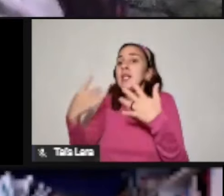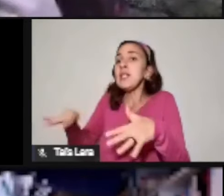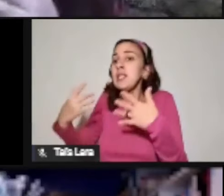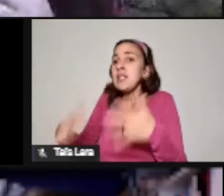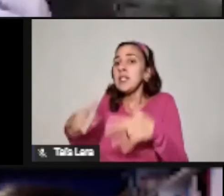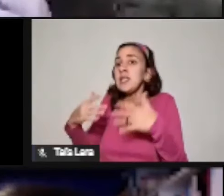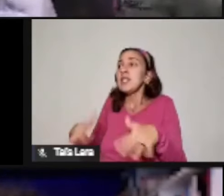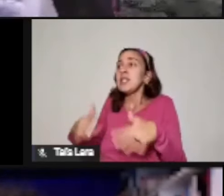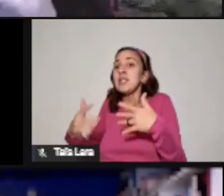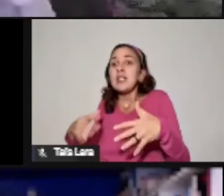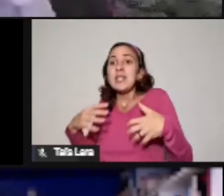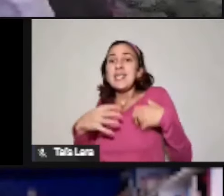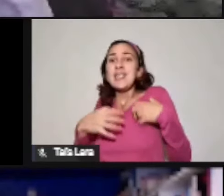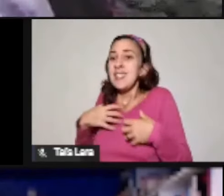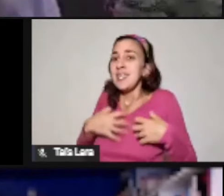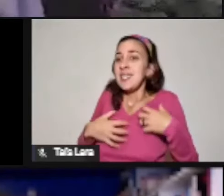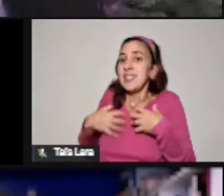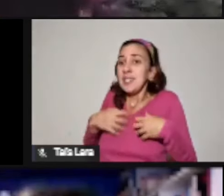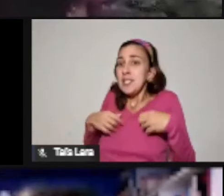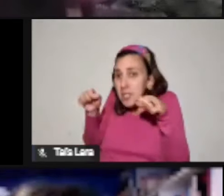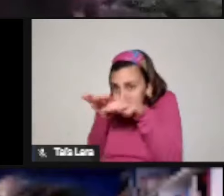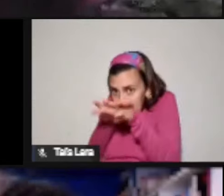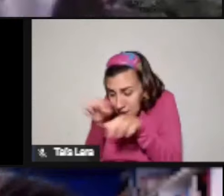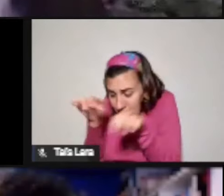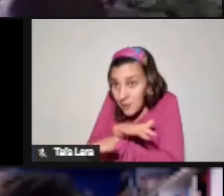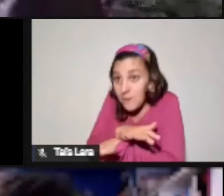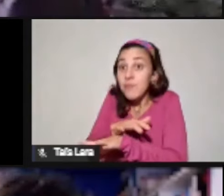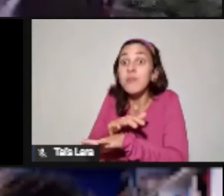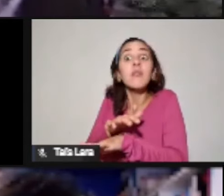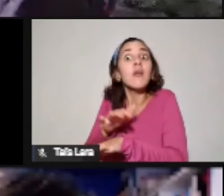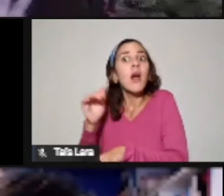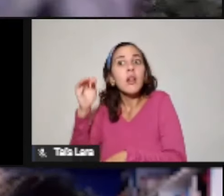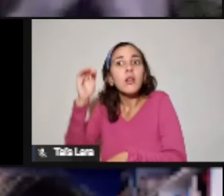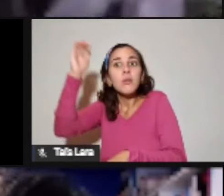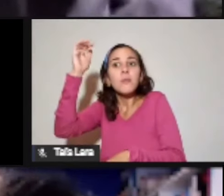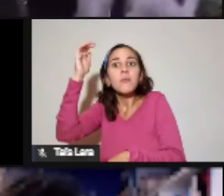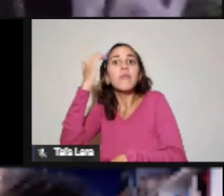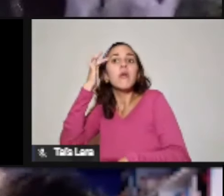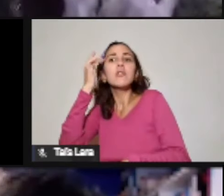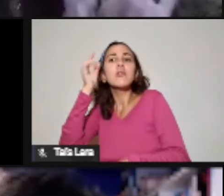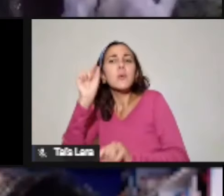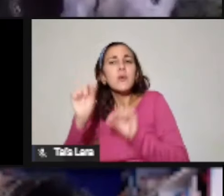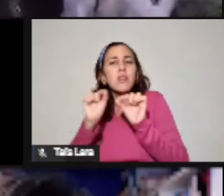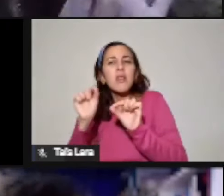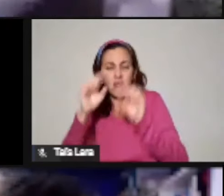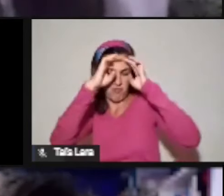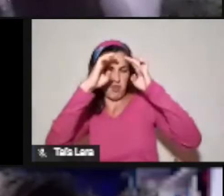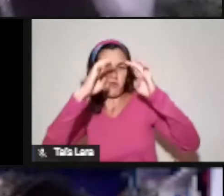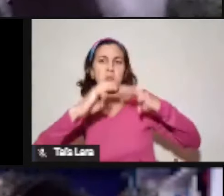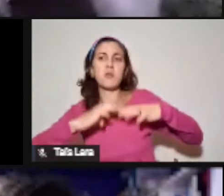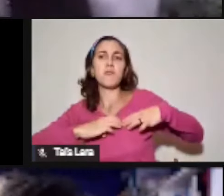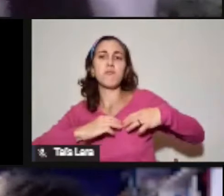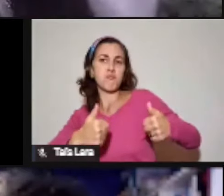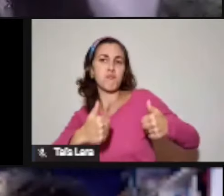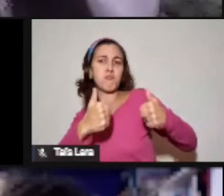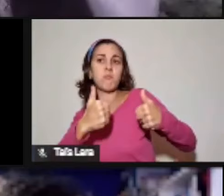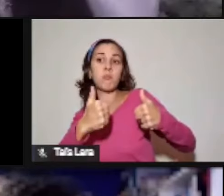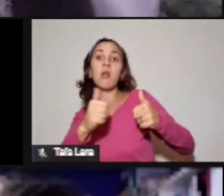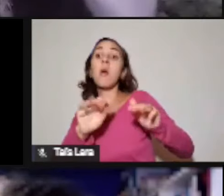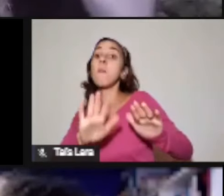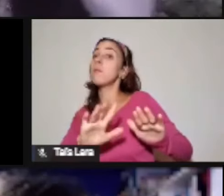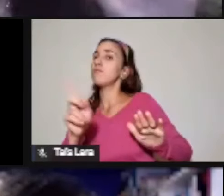ficar amedrontada. Que os adultos acham que isso é respeito, mas isso é medo, tá? Então, isso nos leva também